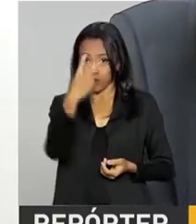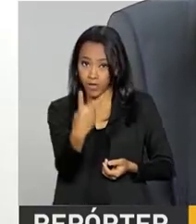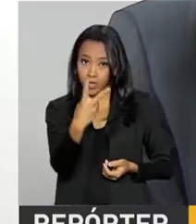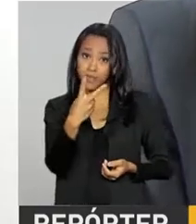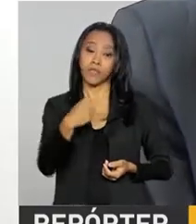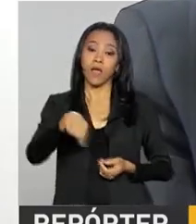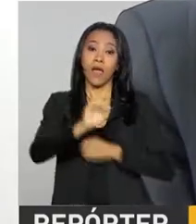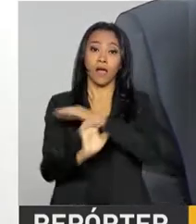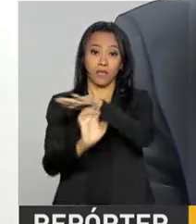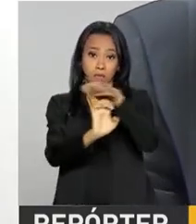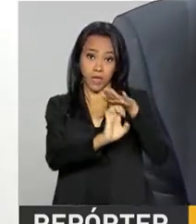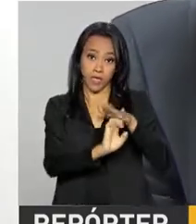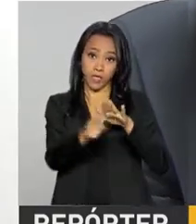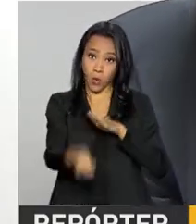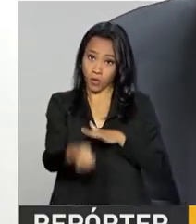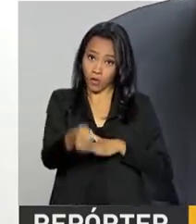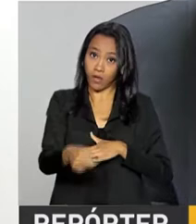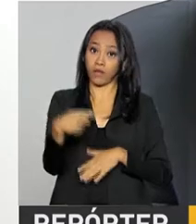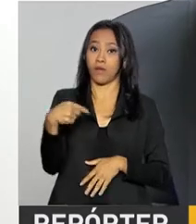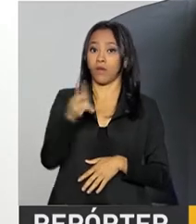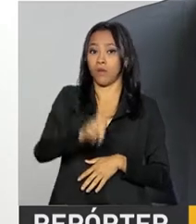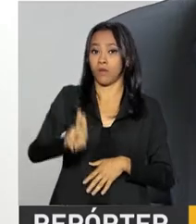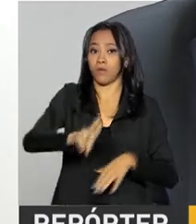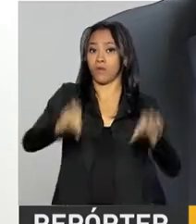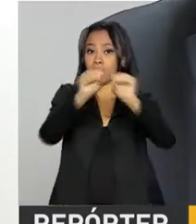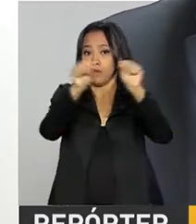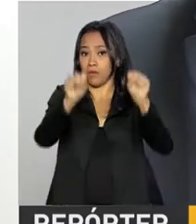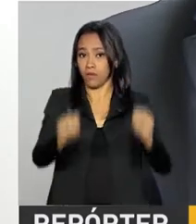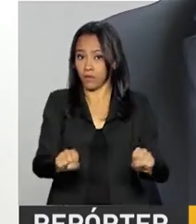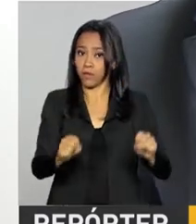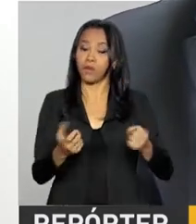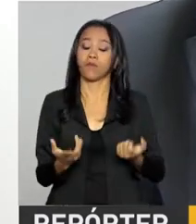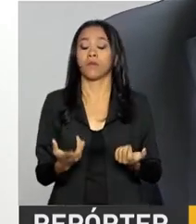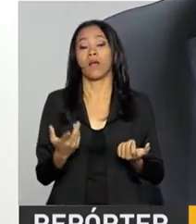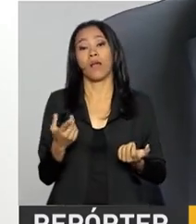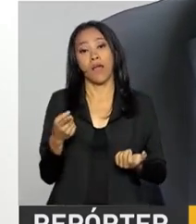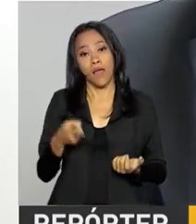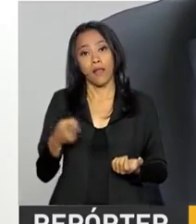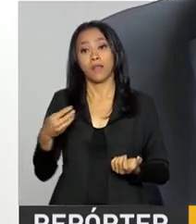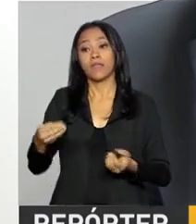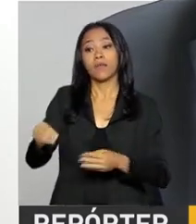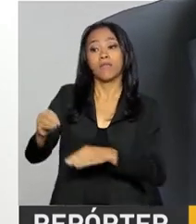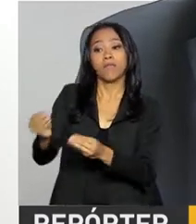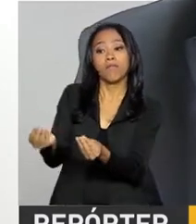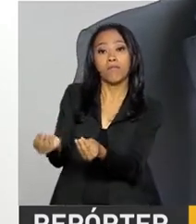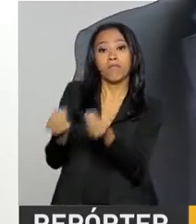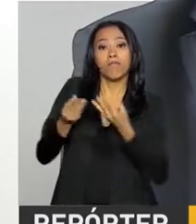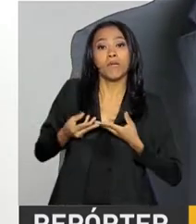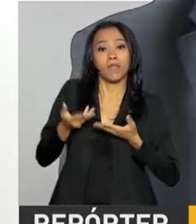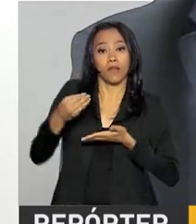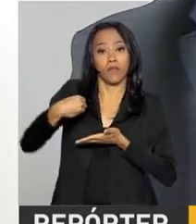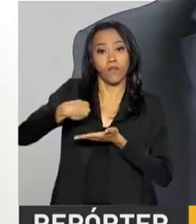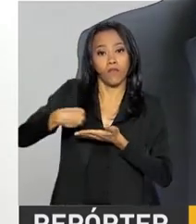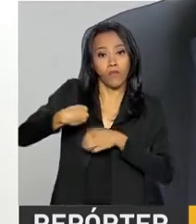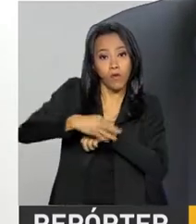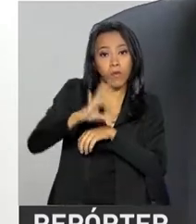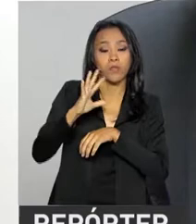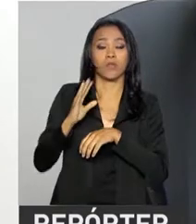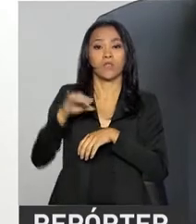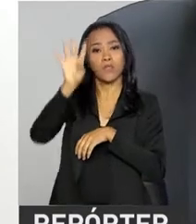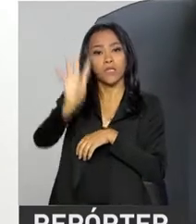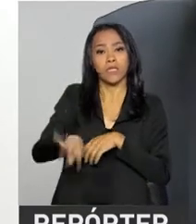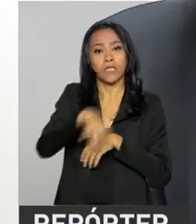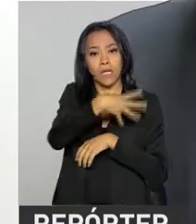nessas que tiveram faturamento acima de 78 milhões elas estão obrigados a mandar dados cadastrais e tabelas são as primeiras informações